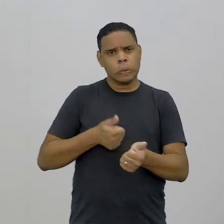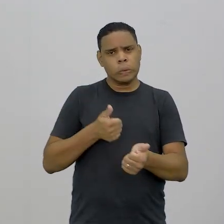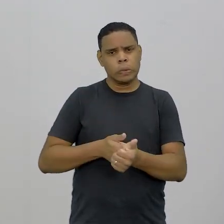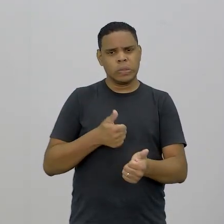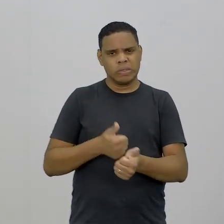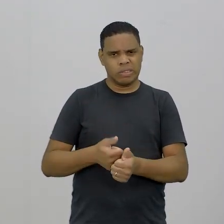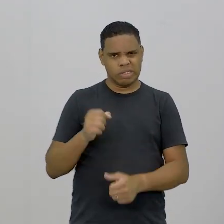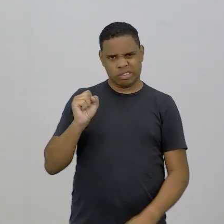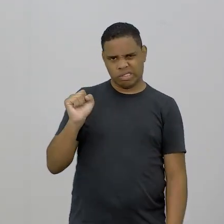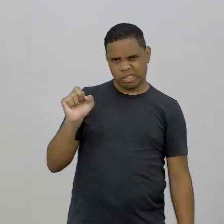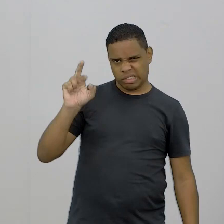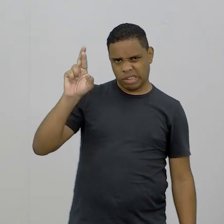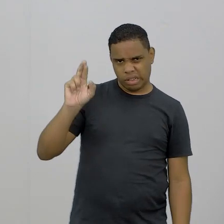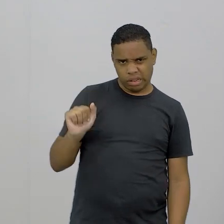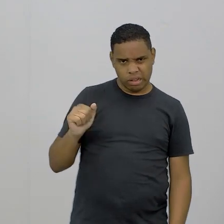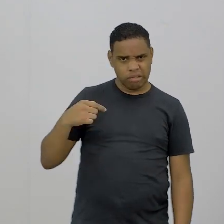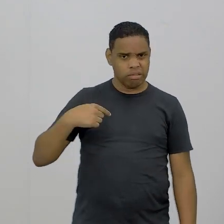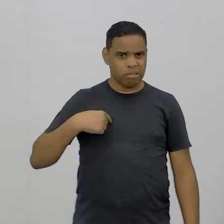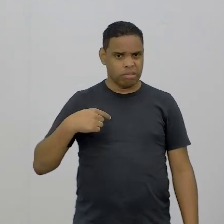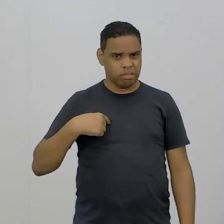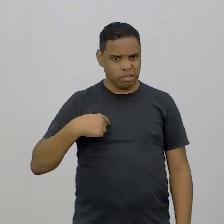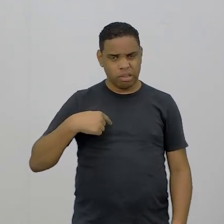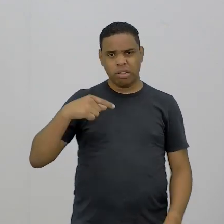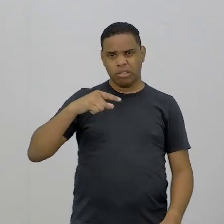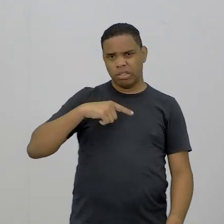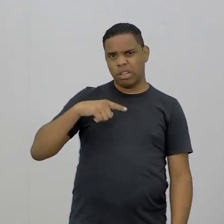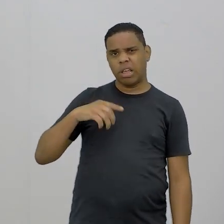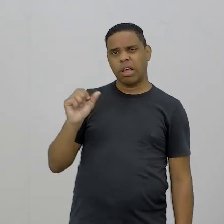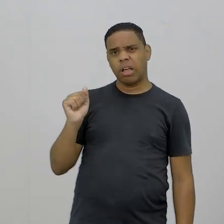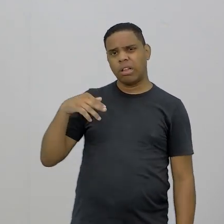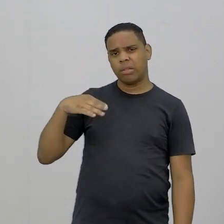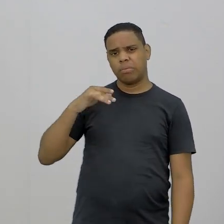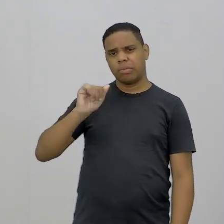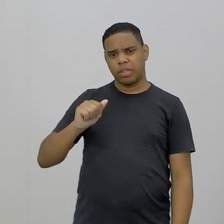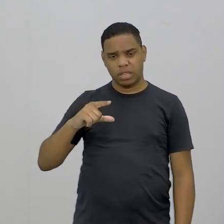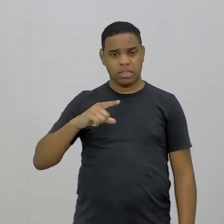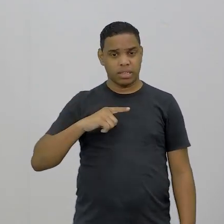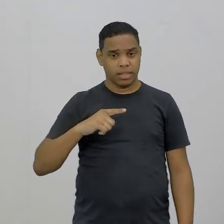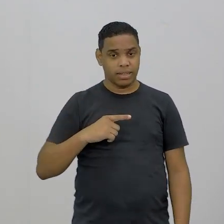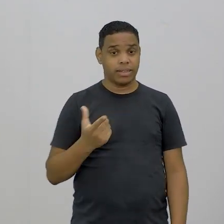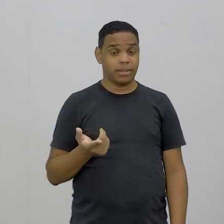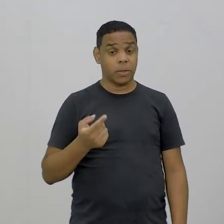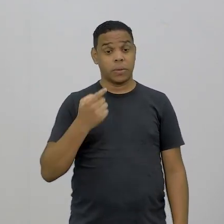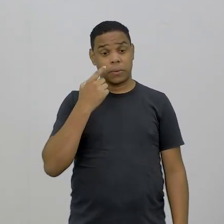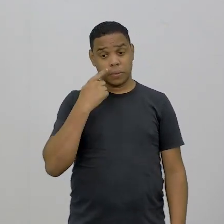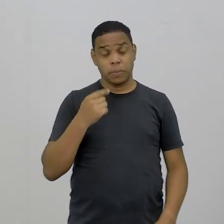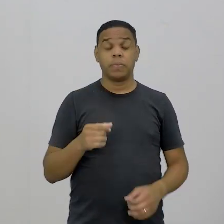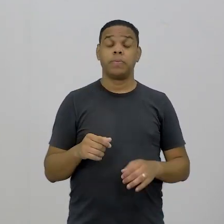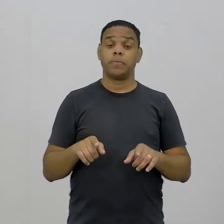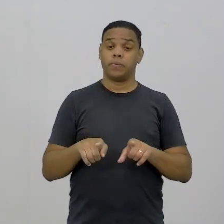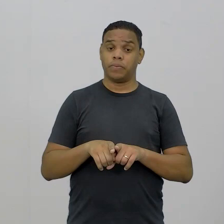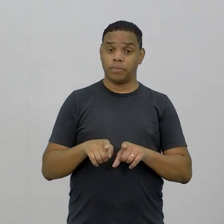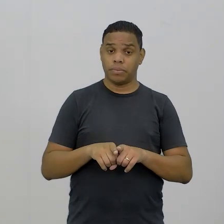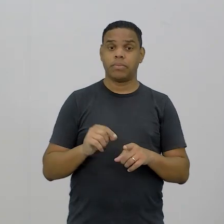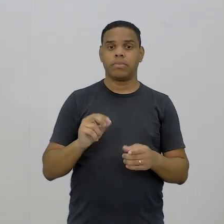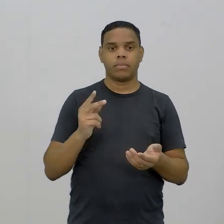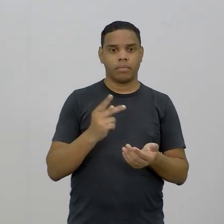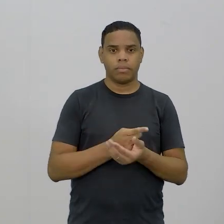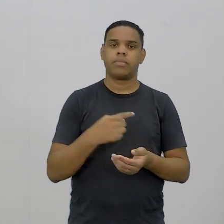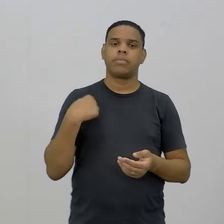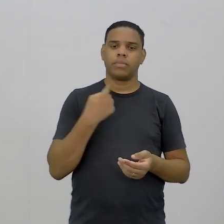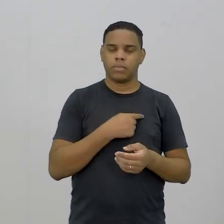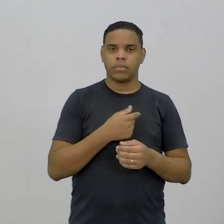eu estou aí com anemia? E olha só, né, e isso foi o que a